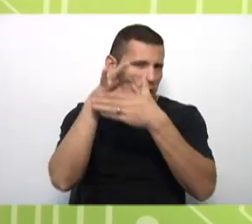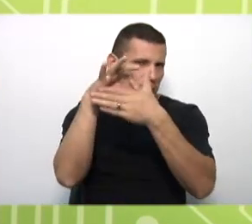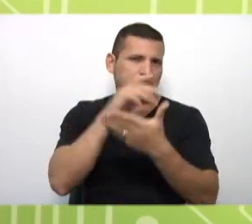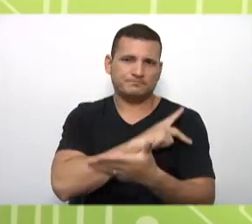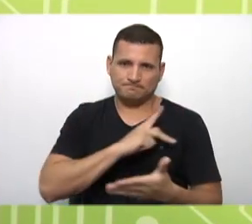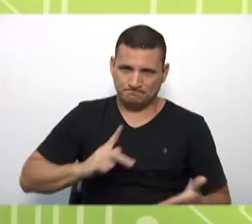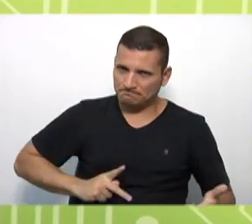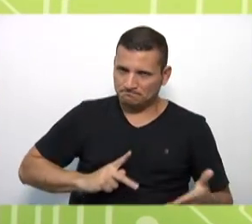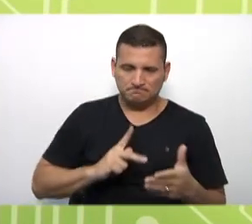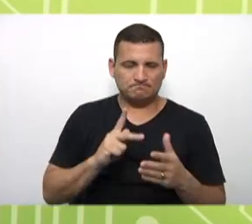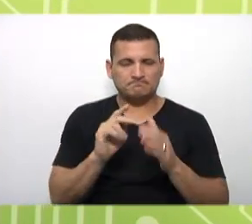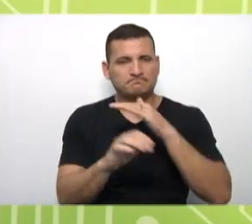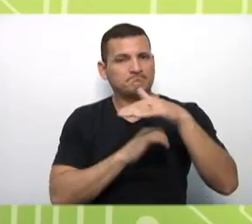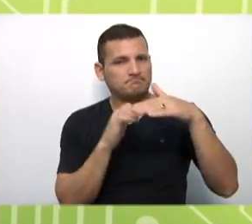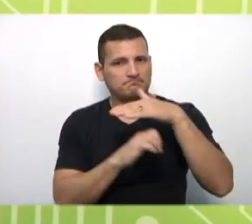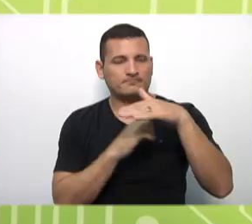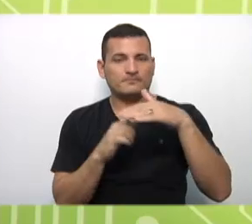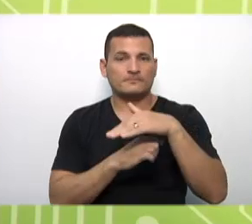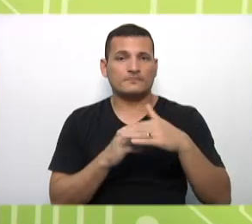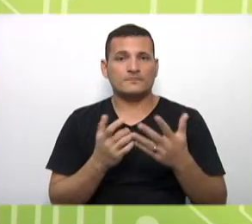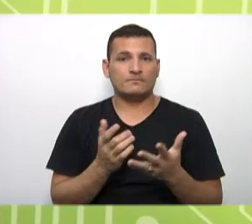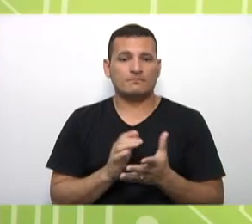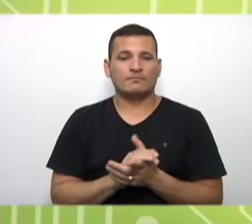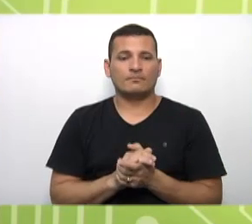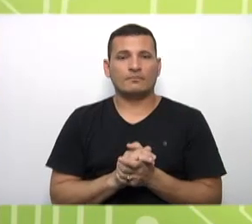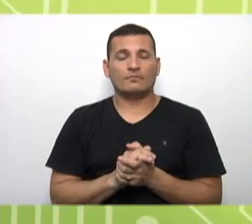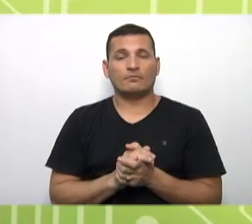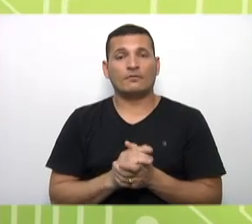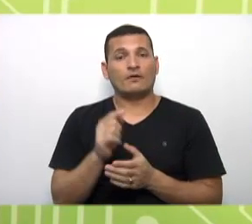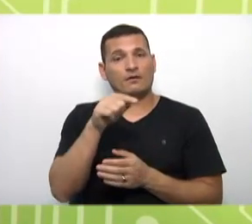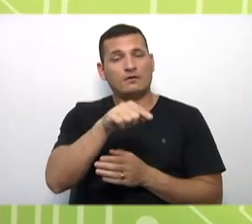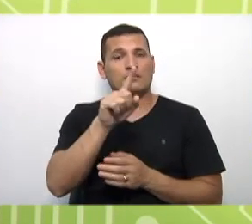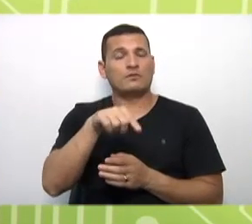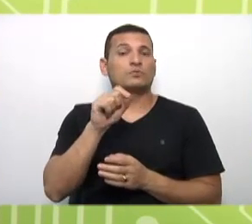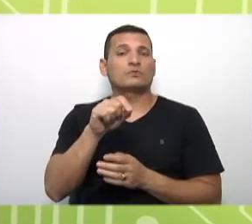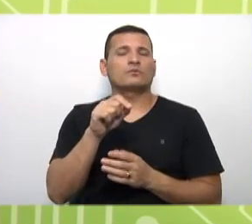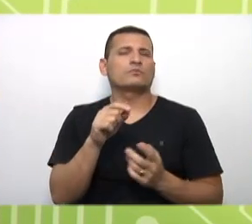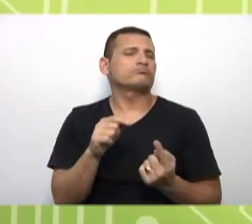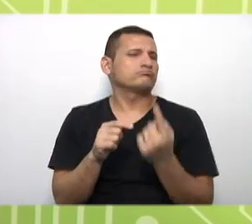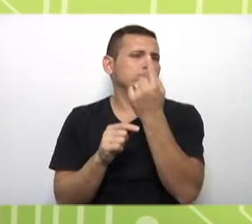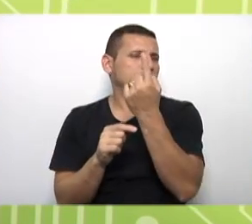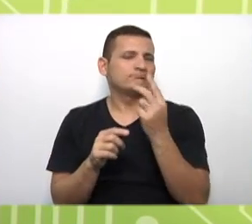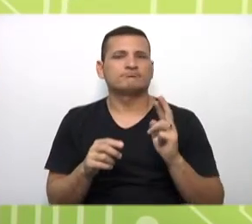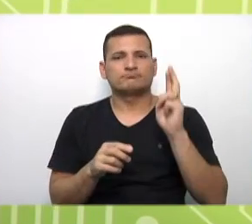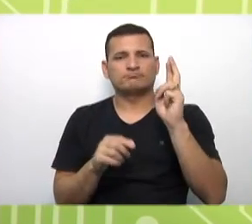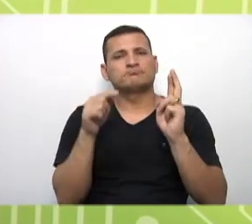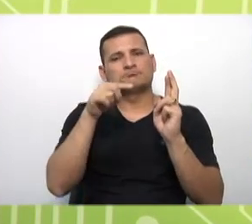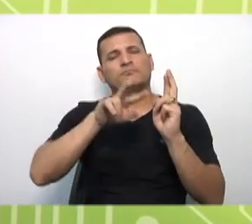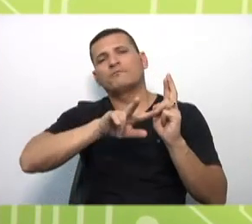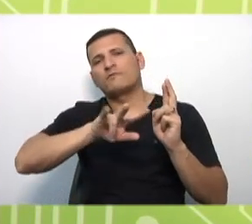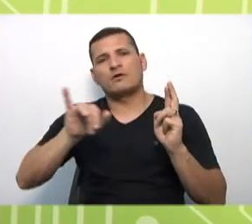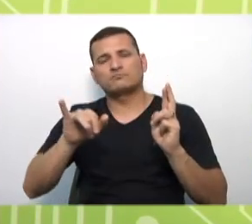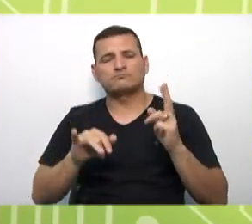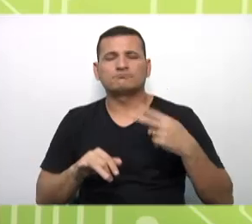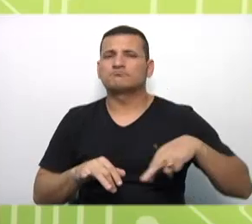da organização, ele é centralizador, ele vai tomar todas as